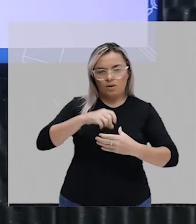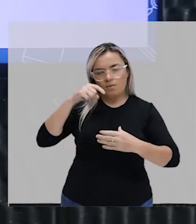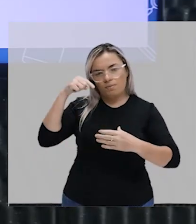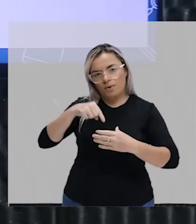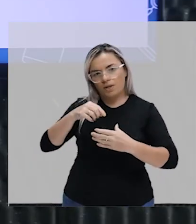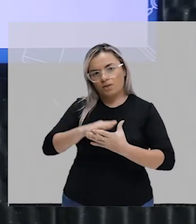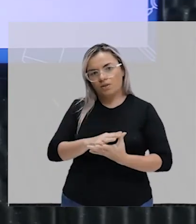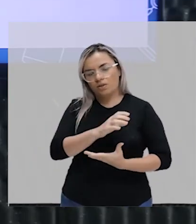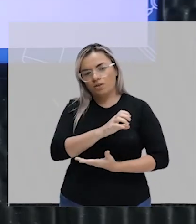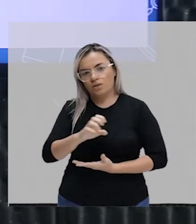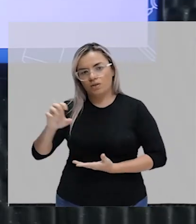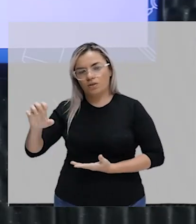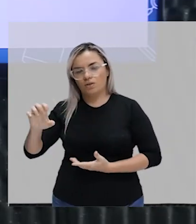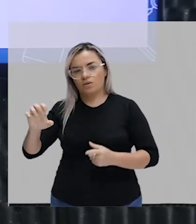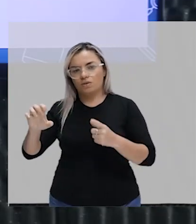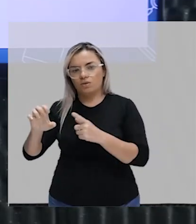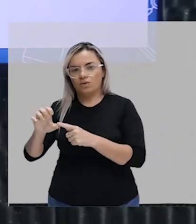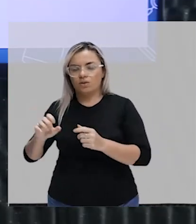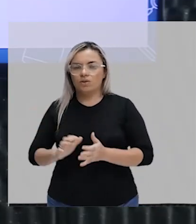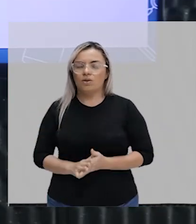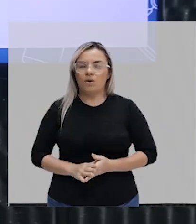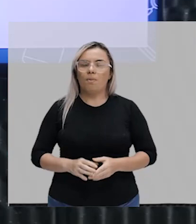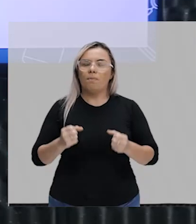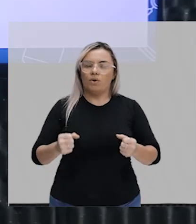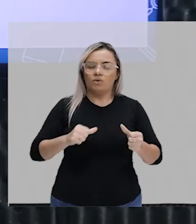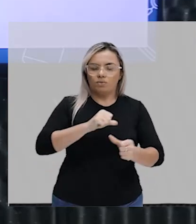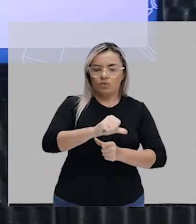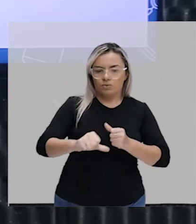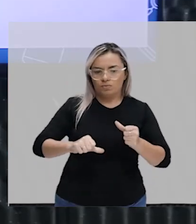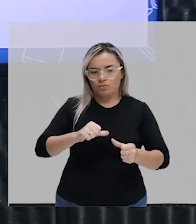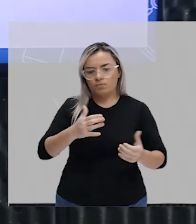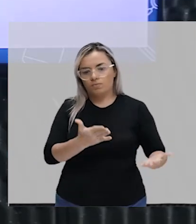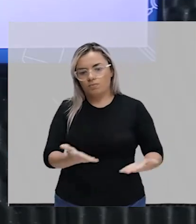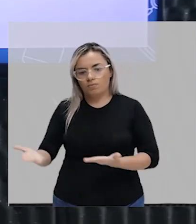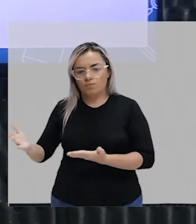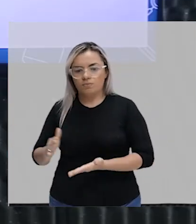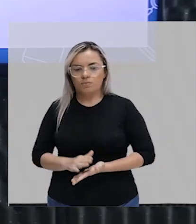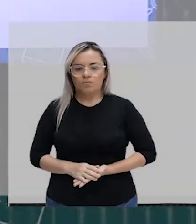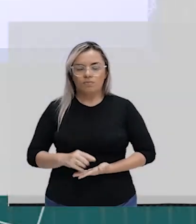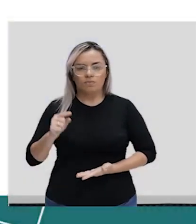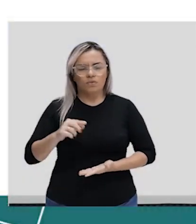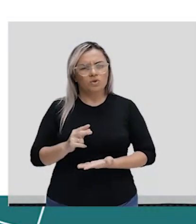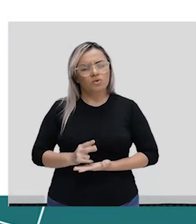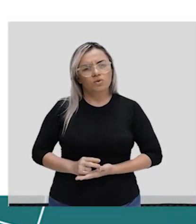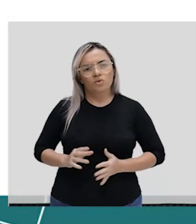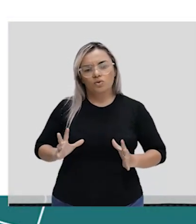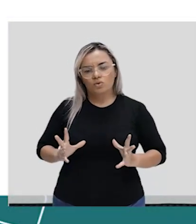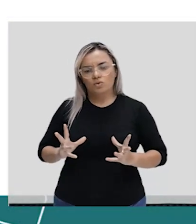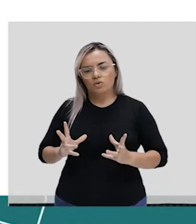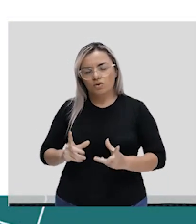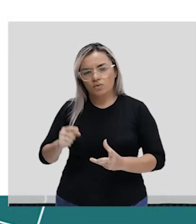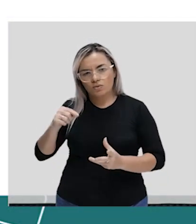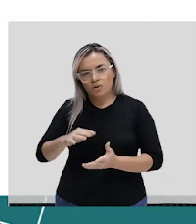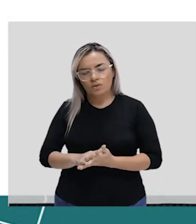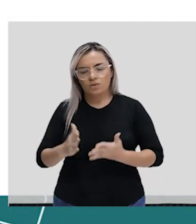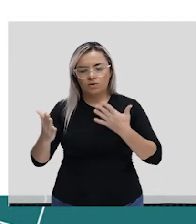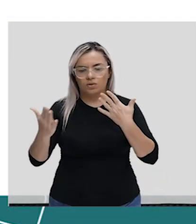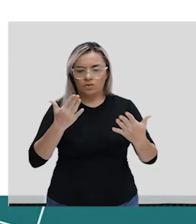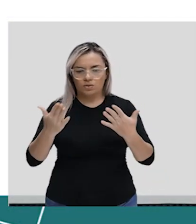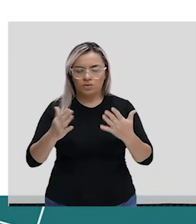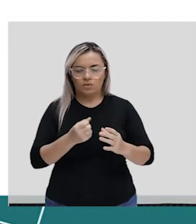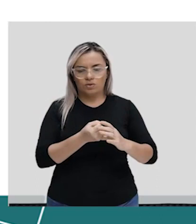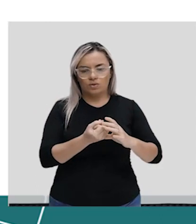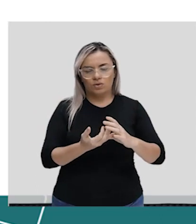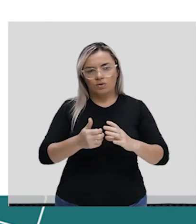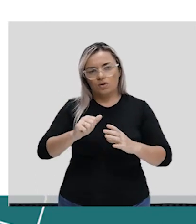dito isso, né, todas as vezes que eu comparo, né, os conjuntos A e B, Caso eu identifique que tem